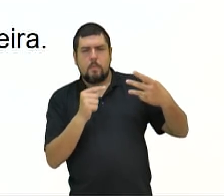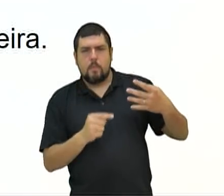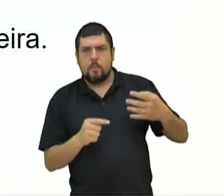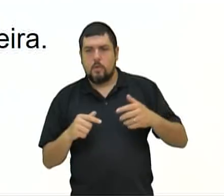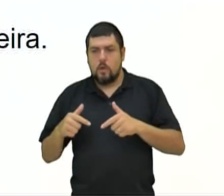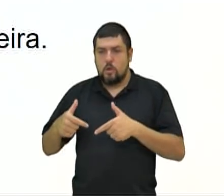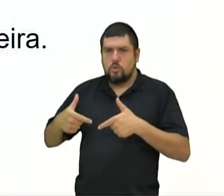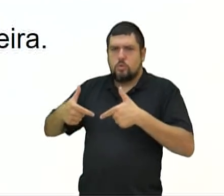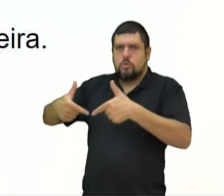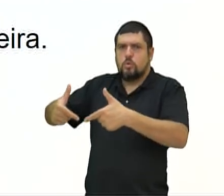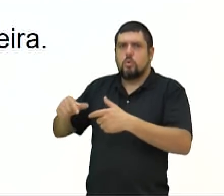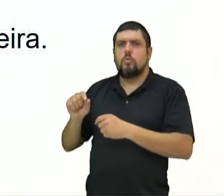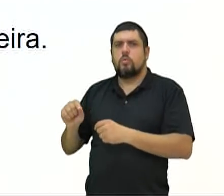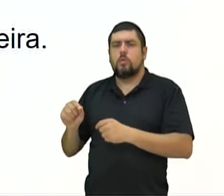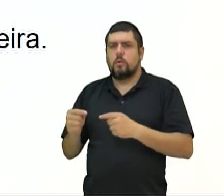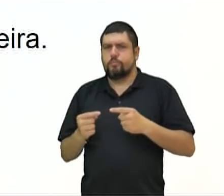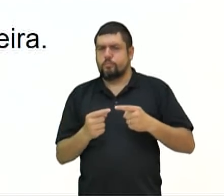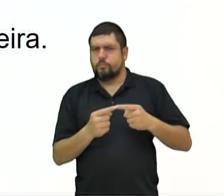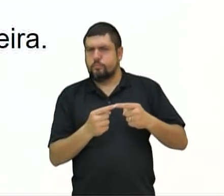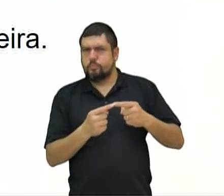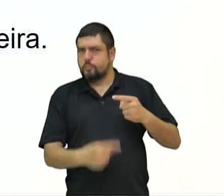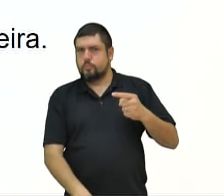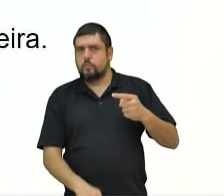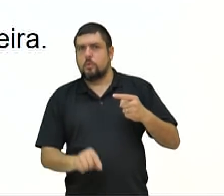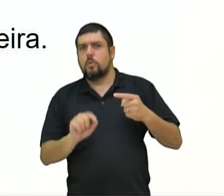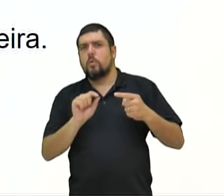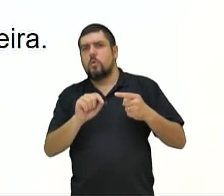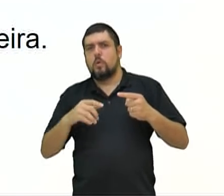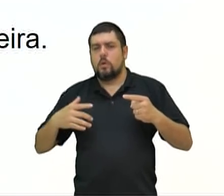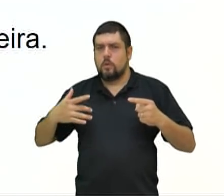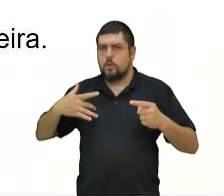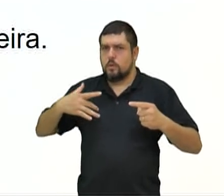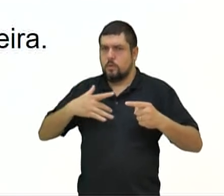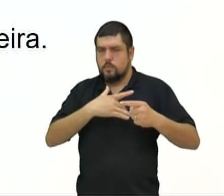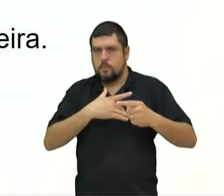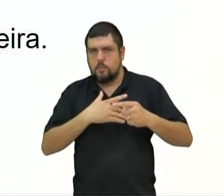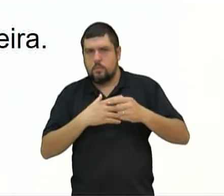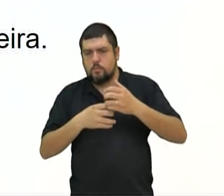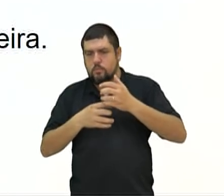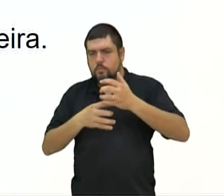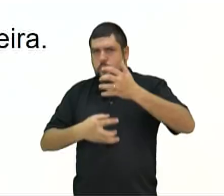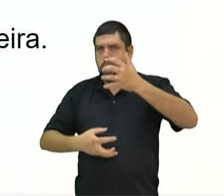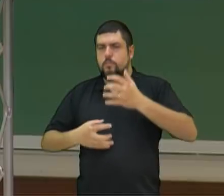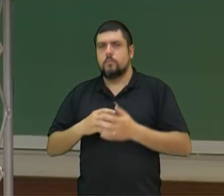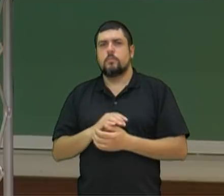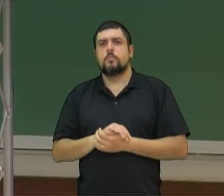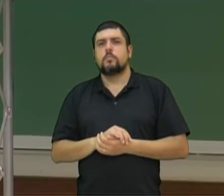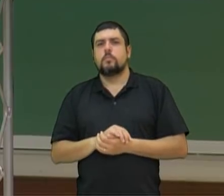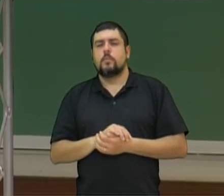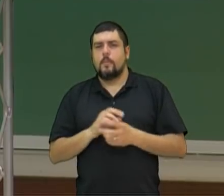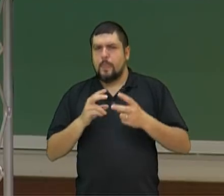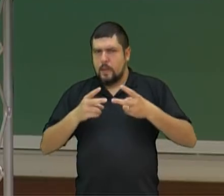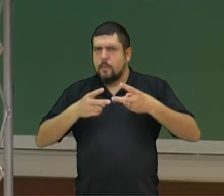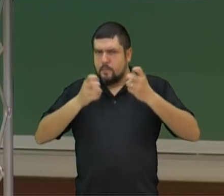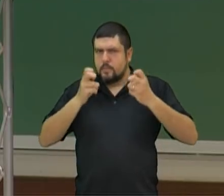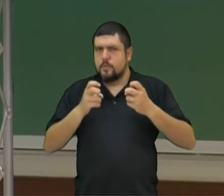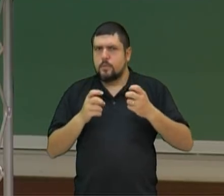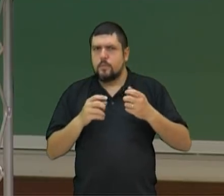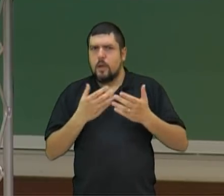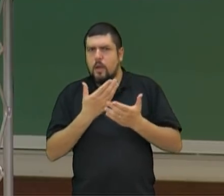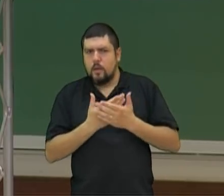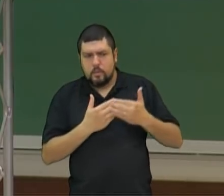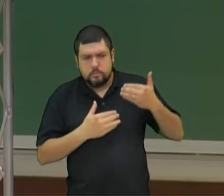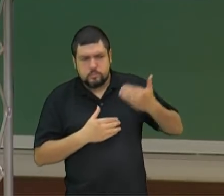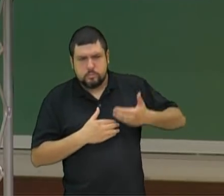única que não colabora para a saúde da coluna vertebral. Você percebeu que eu fui dificultando os quiz da aula de